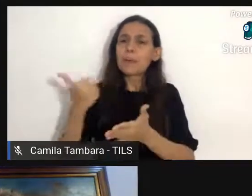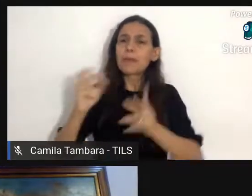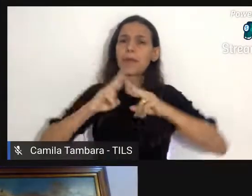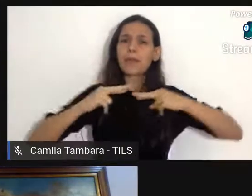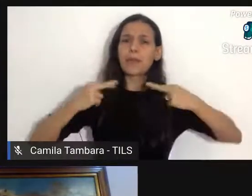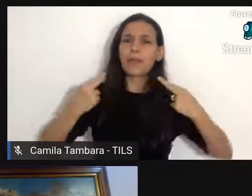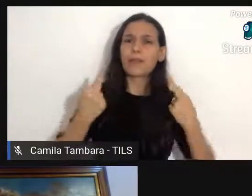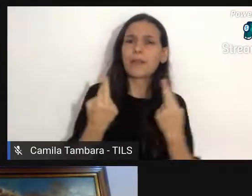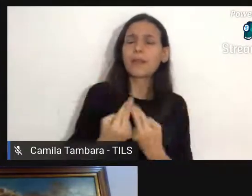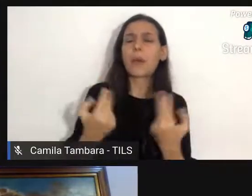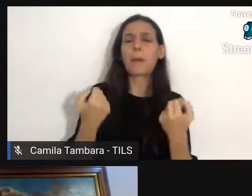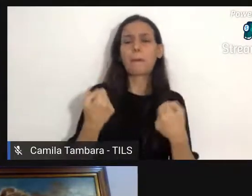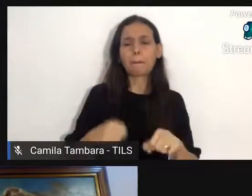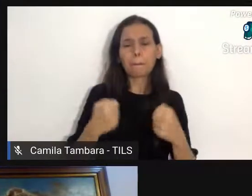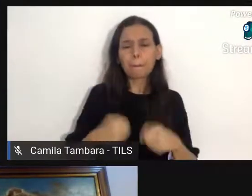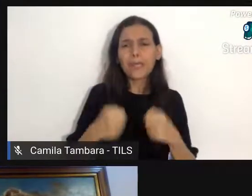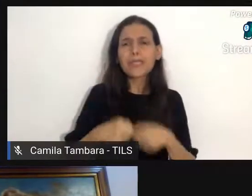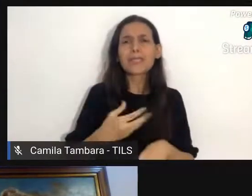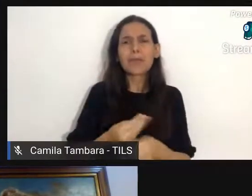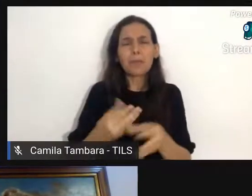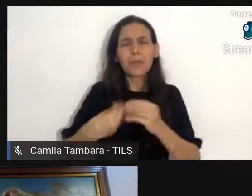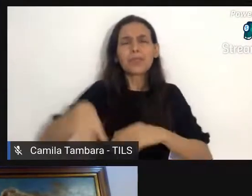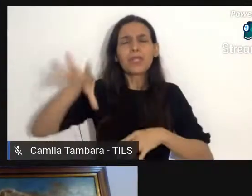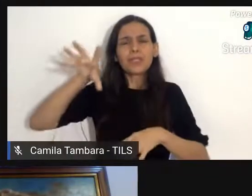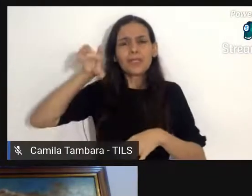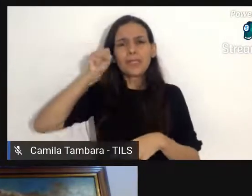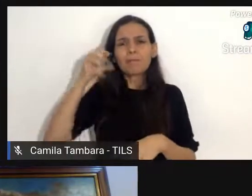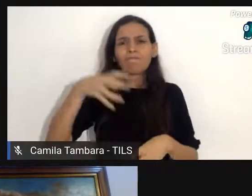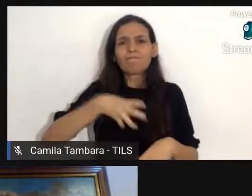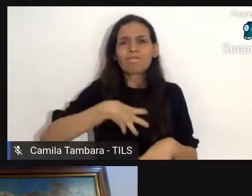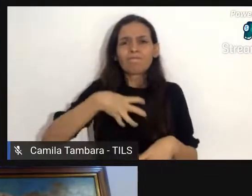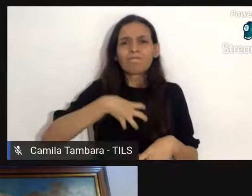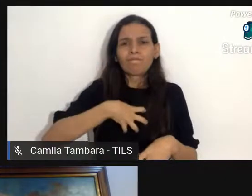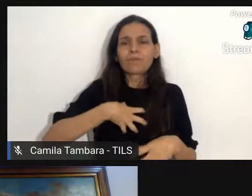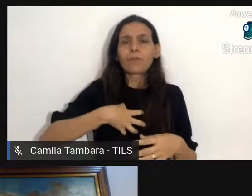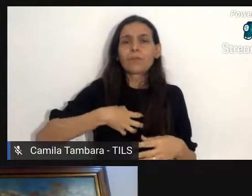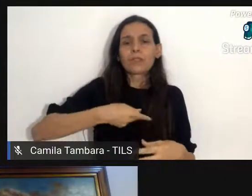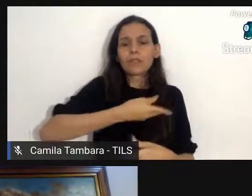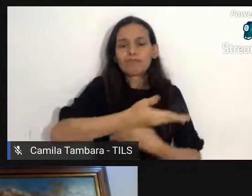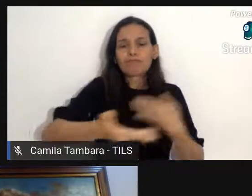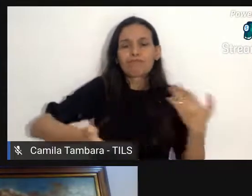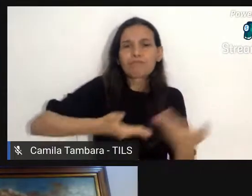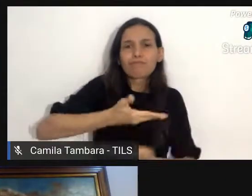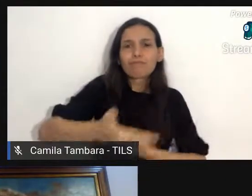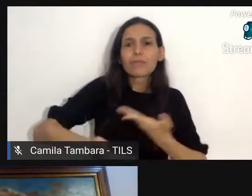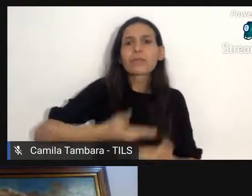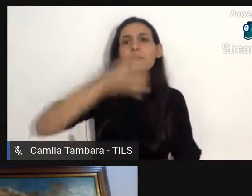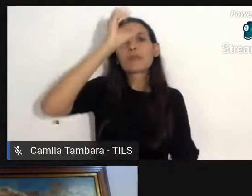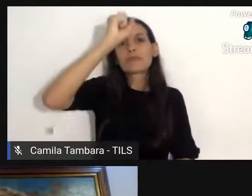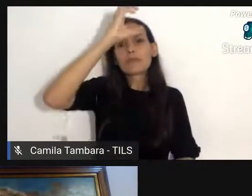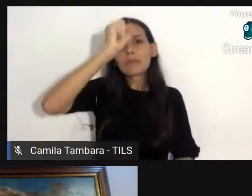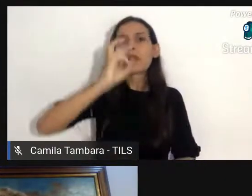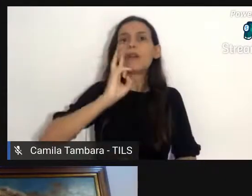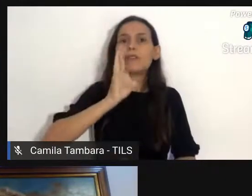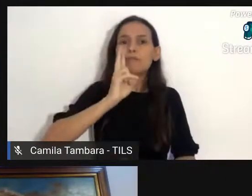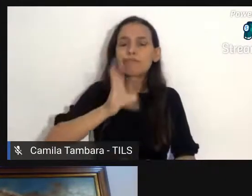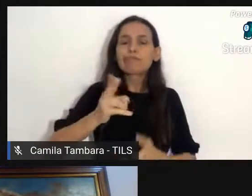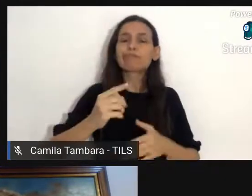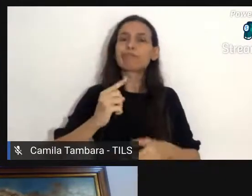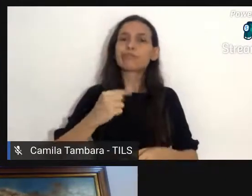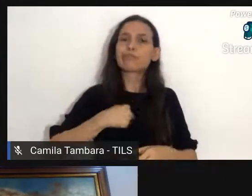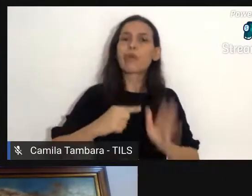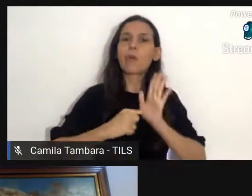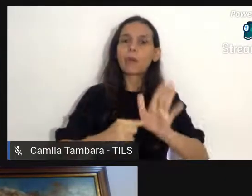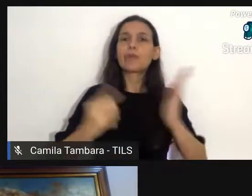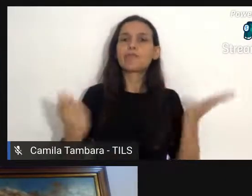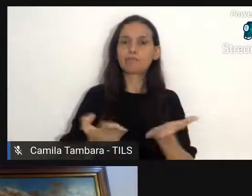escuta, né? E é nessa escuta que a gente aprende, que a gente partilha e tem soluções como essa que eu apresentei.